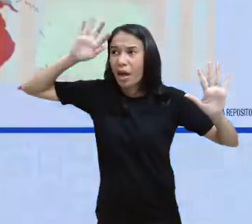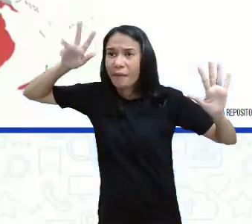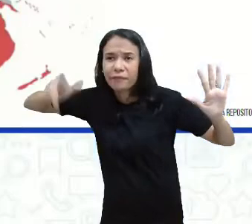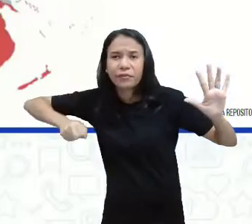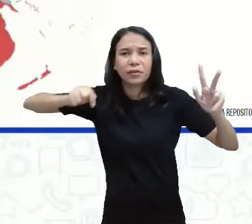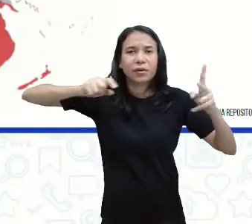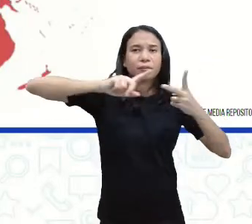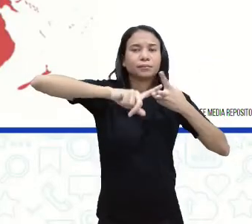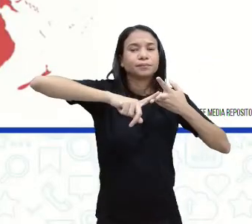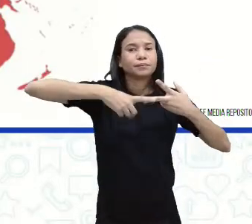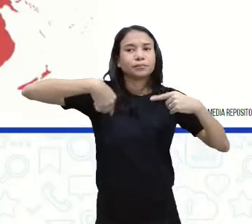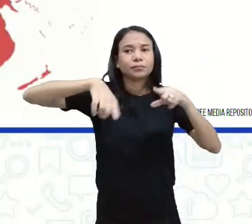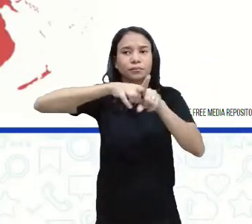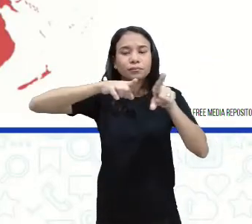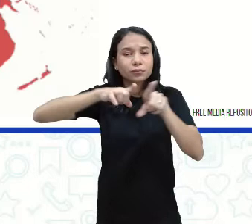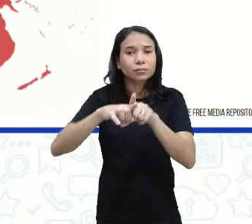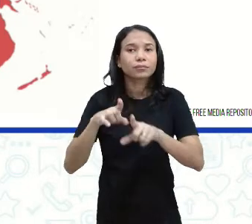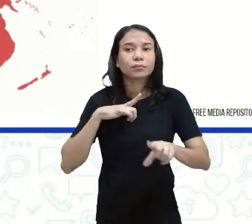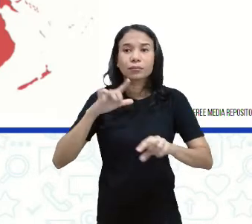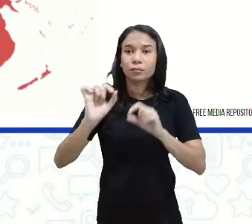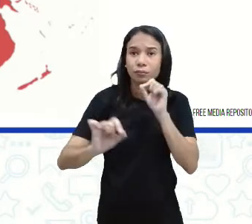do mapa, está vendo